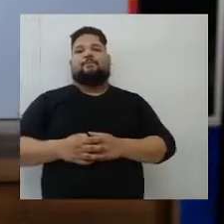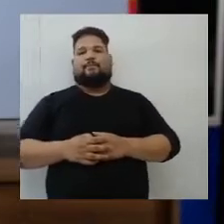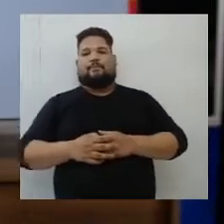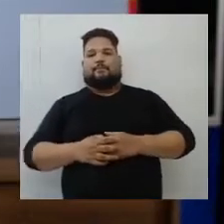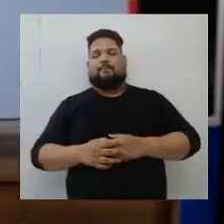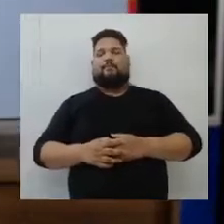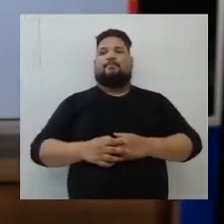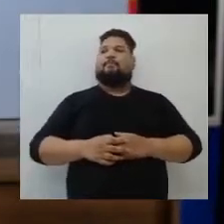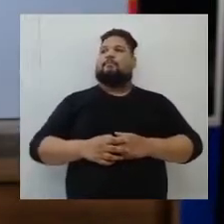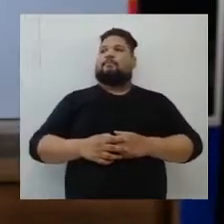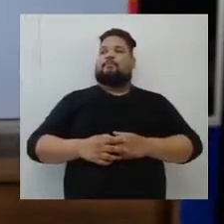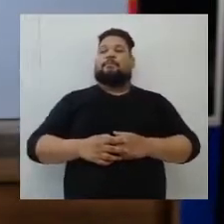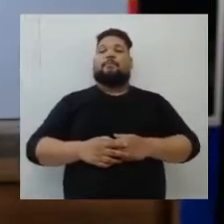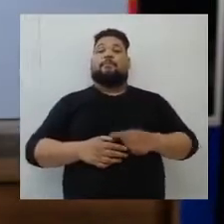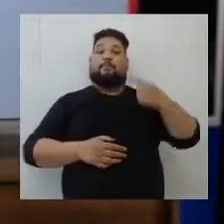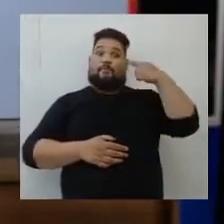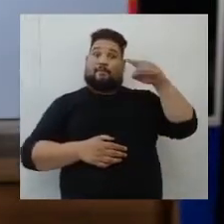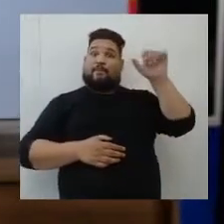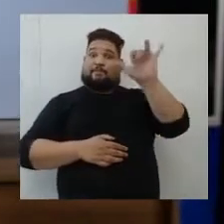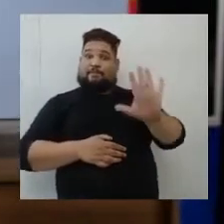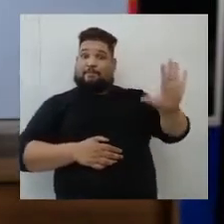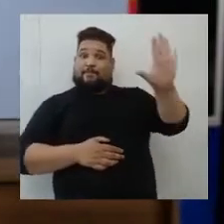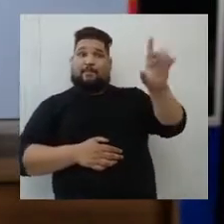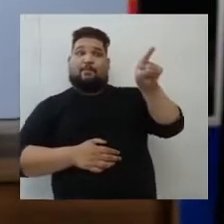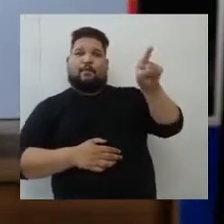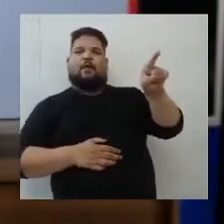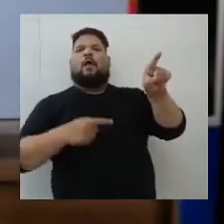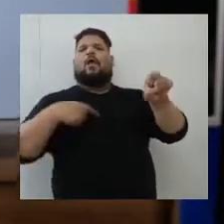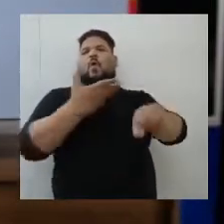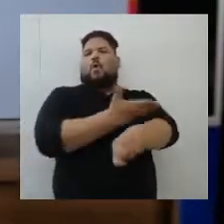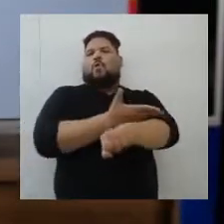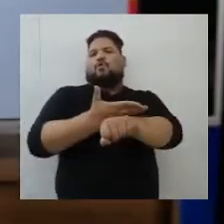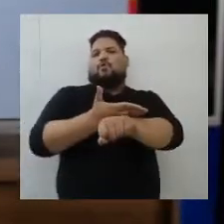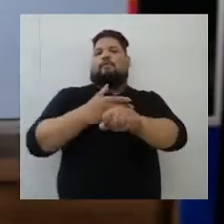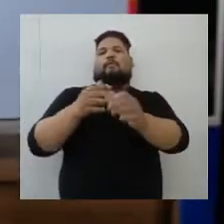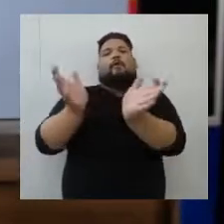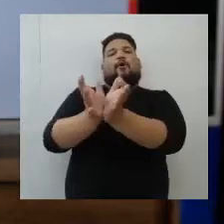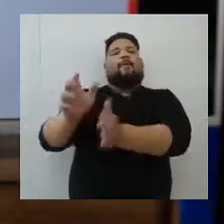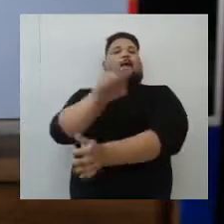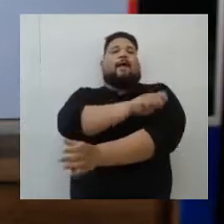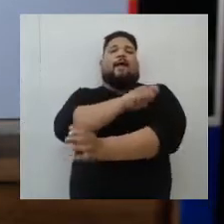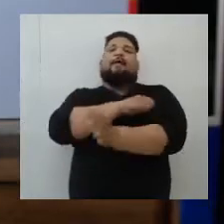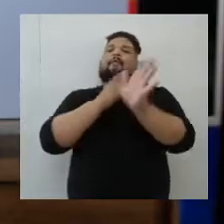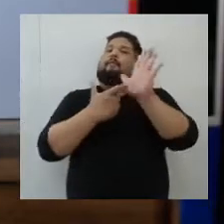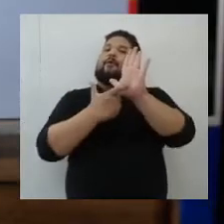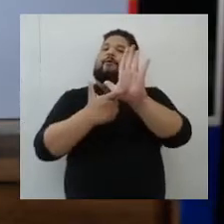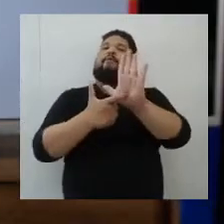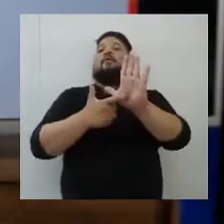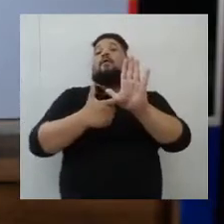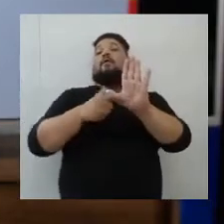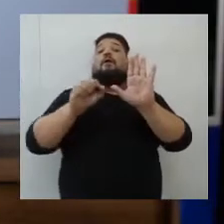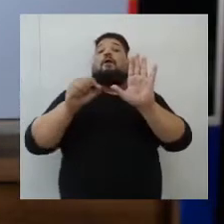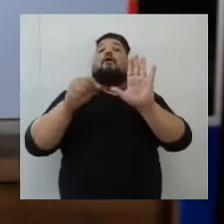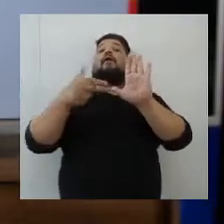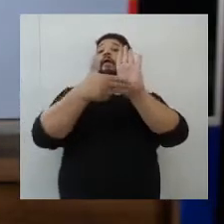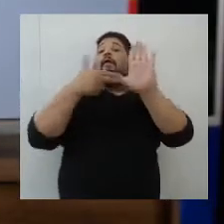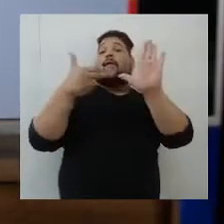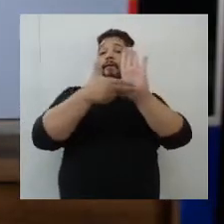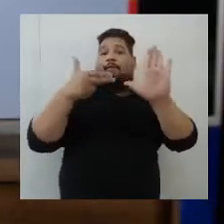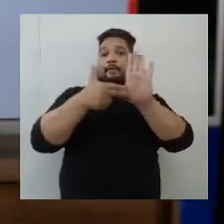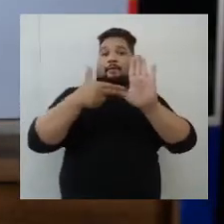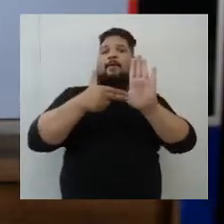seguinte, tá? Eu costumo trazer para os meus alunos várias referências de livros que eu costumo ler ou que eu